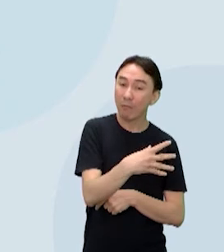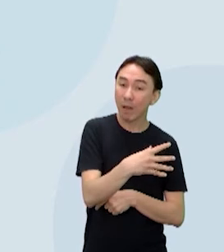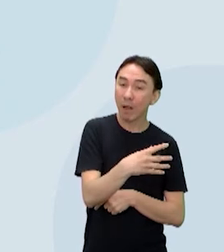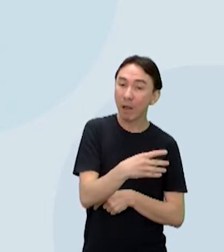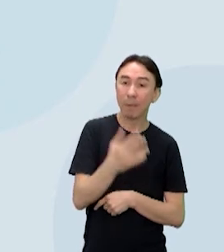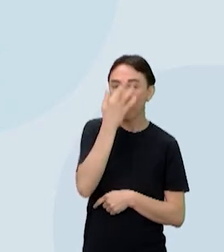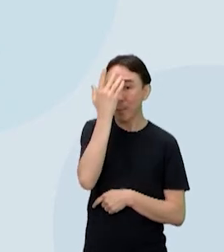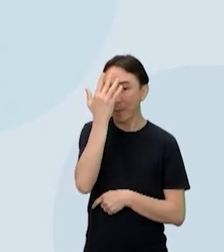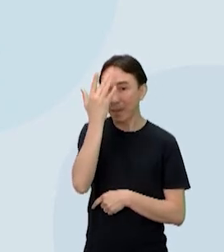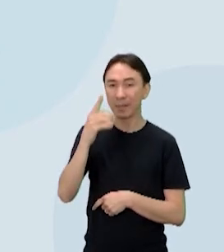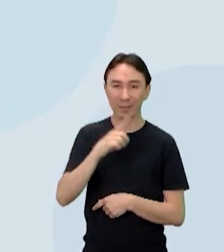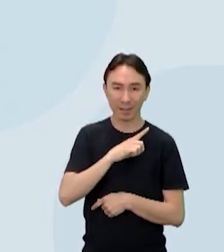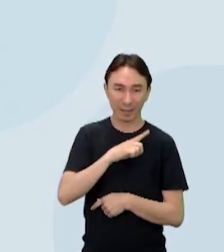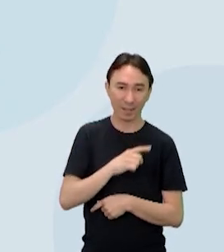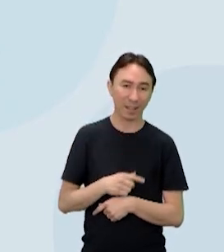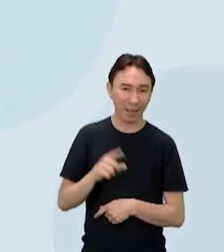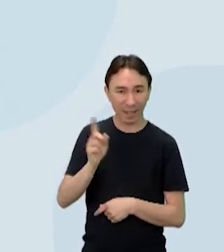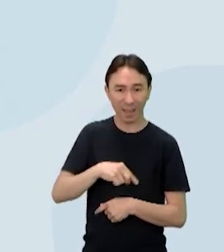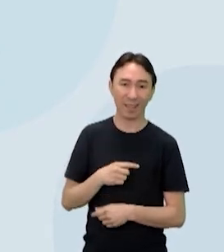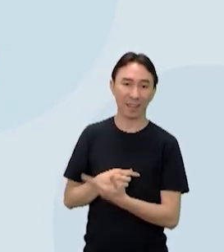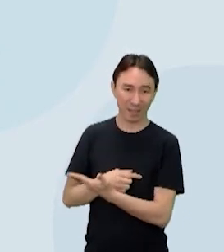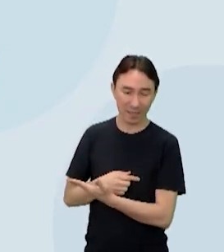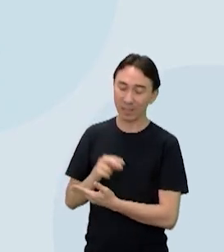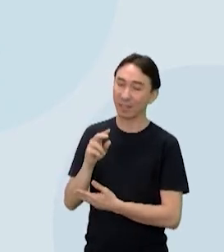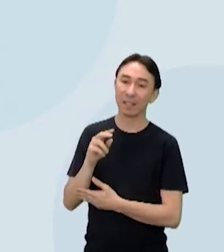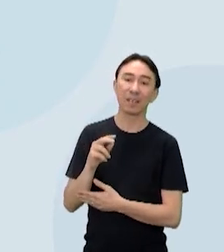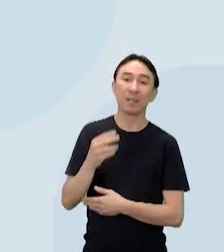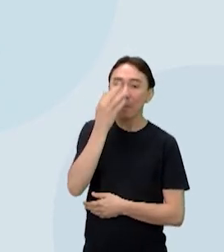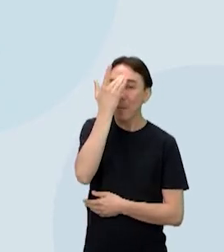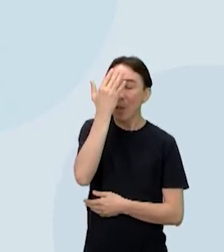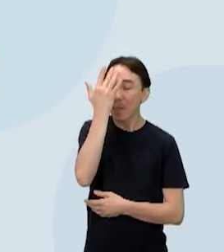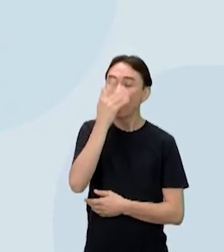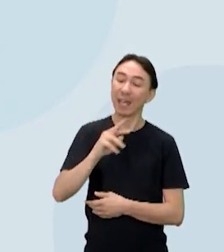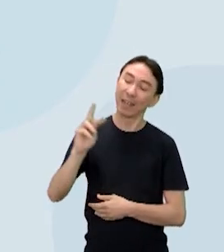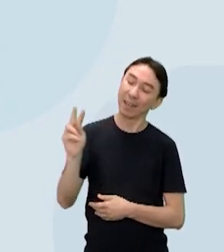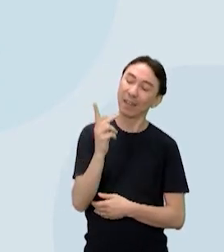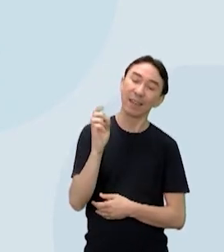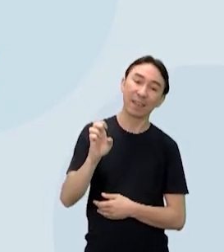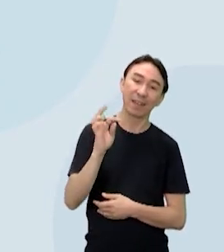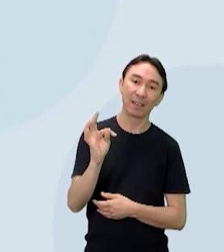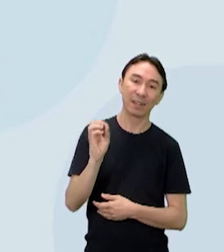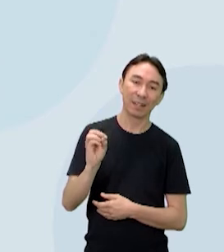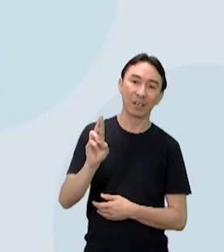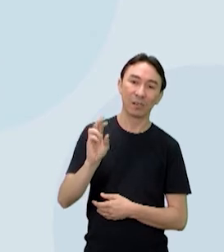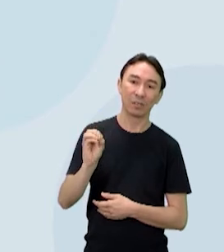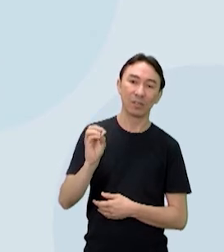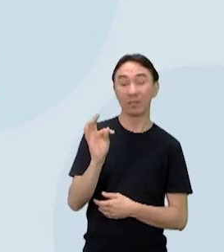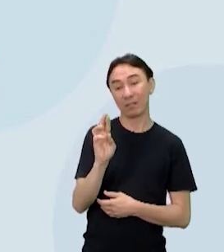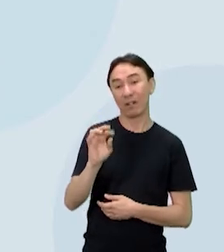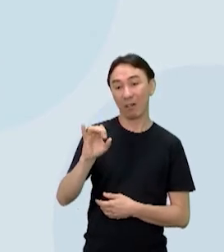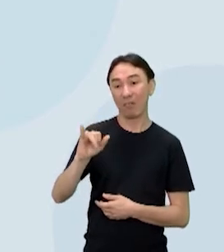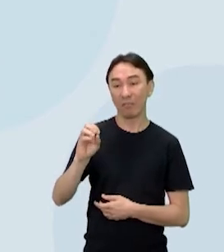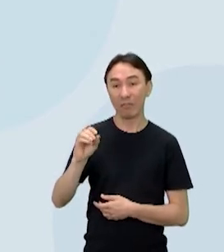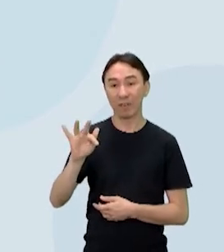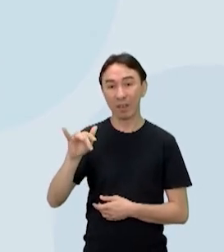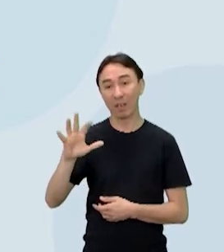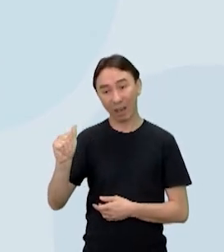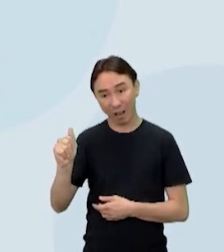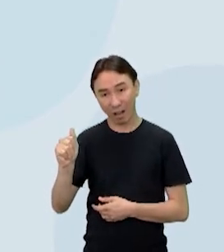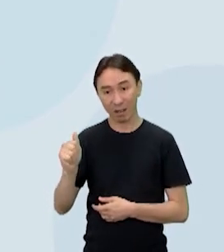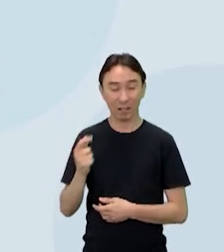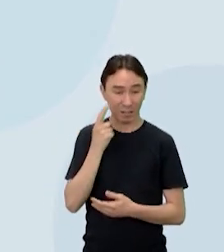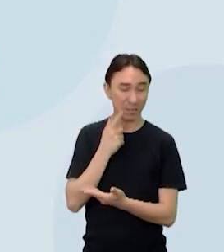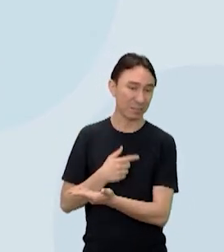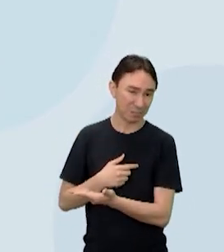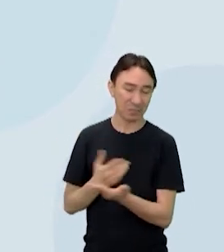hipótese heterotrófica, que hoje em dia a gente sabe que junto com a hipótese da evolução química que a